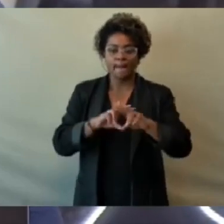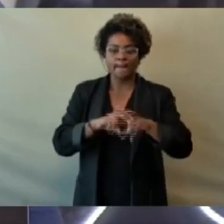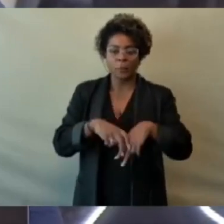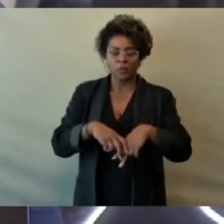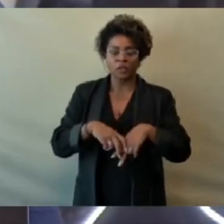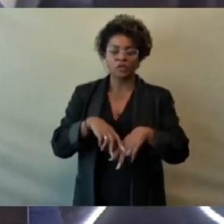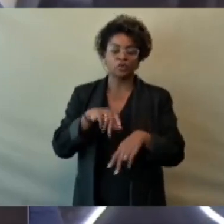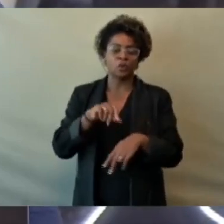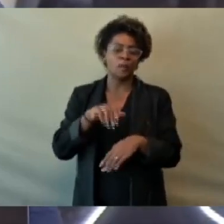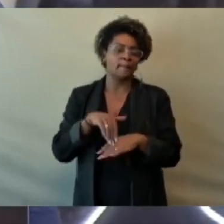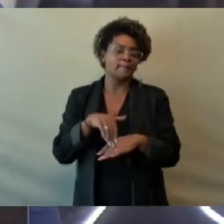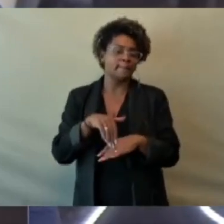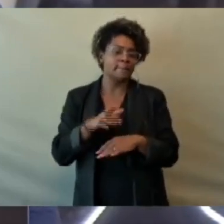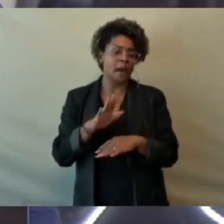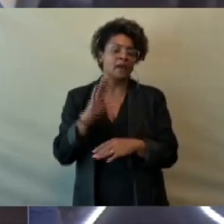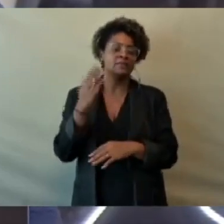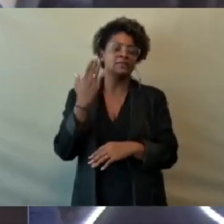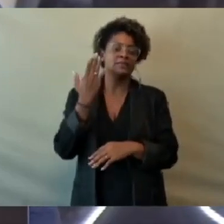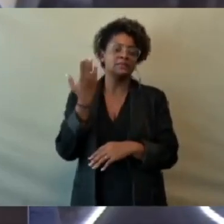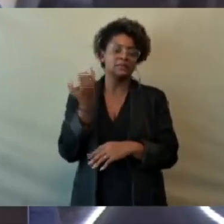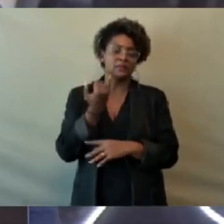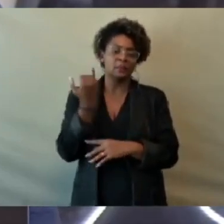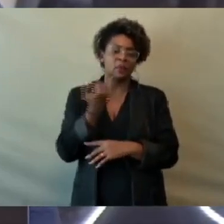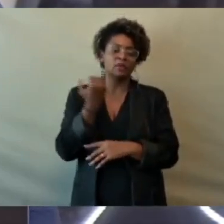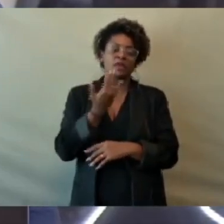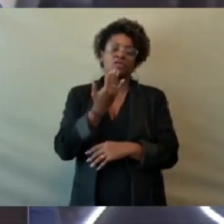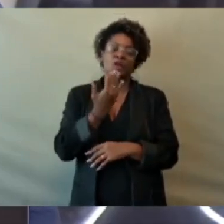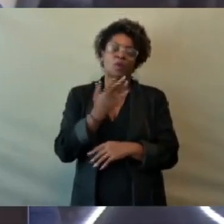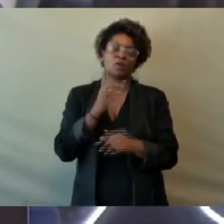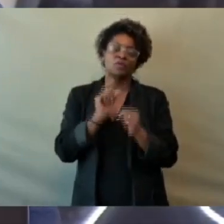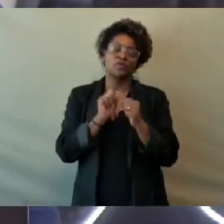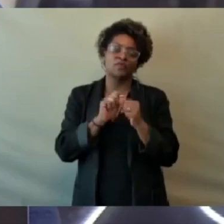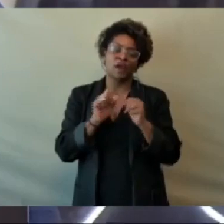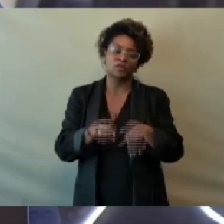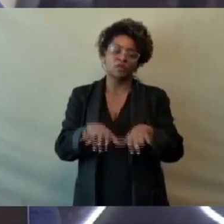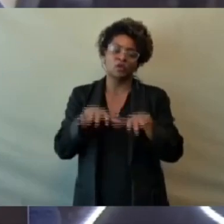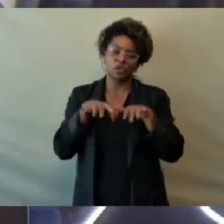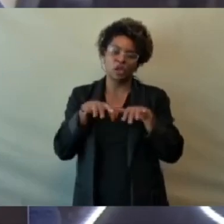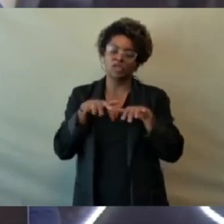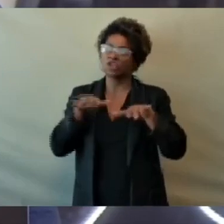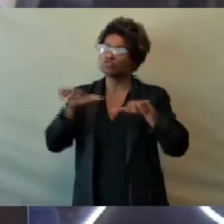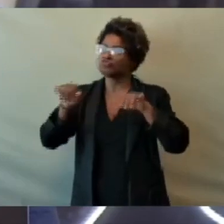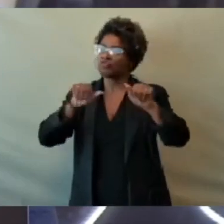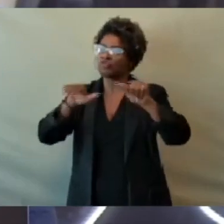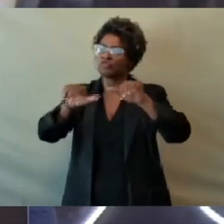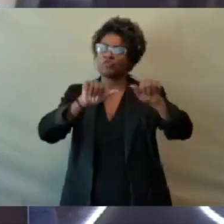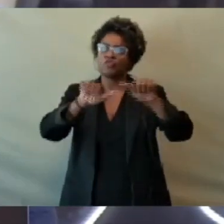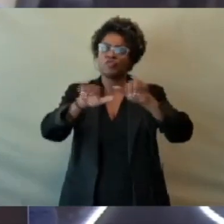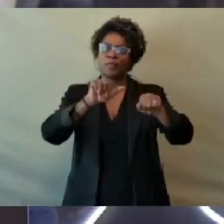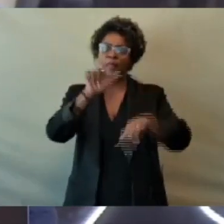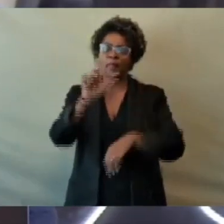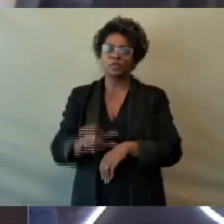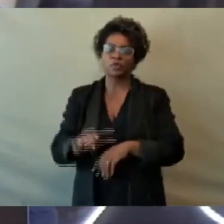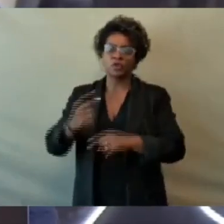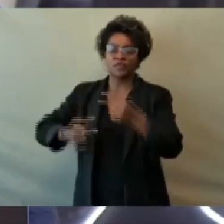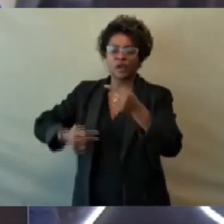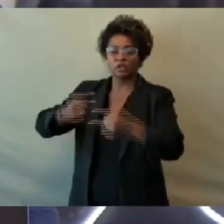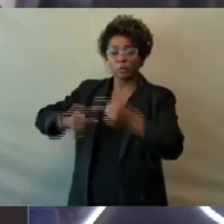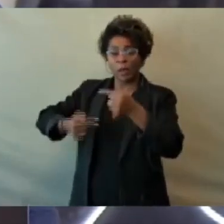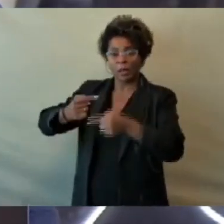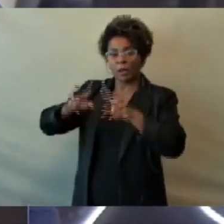faz uma audiência pública e chama diversas pessoas para debater um assunto que vai precisar ser debatido na cidade